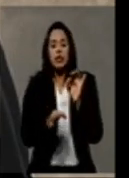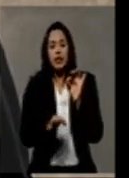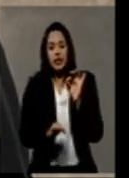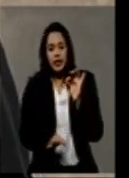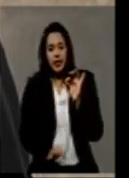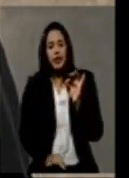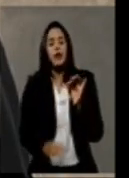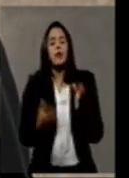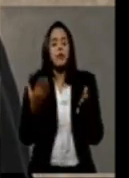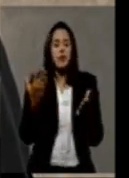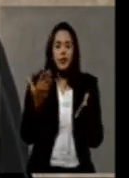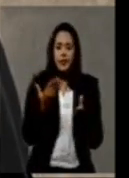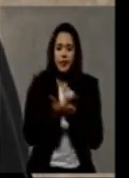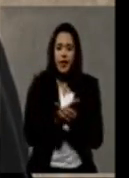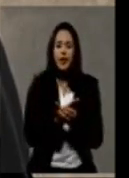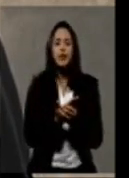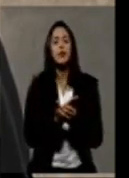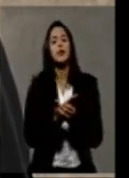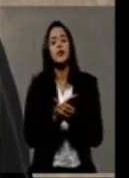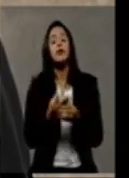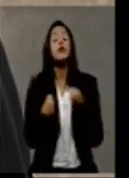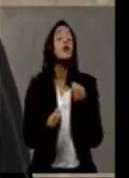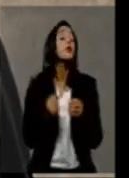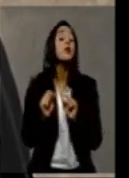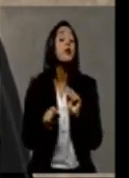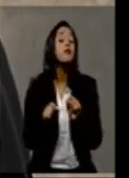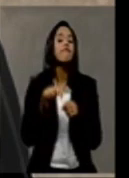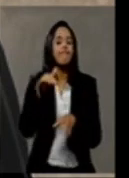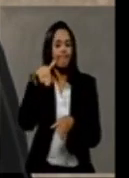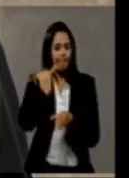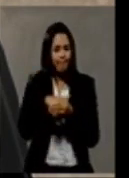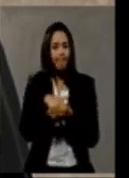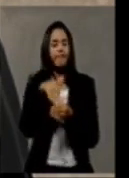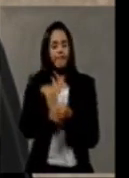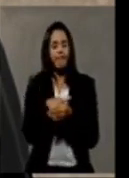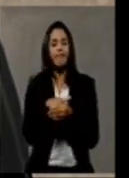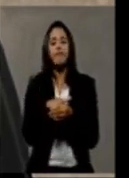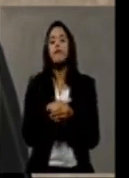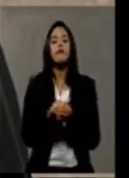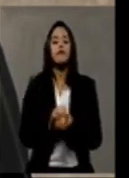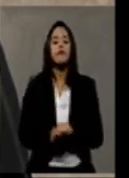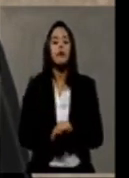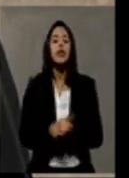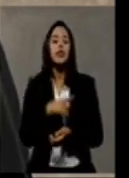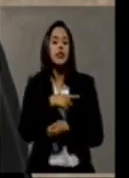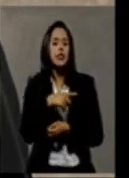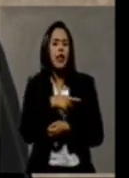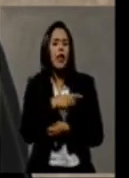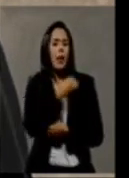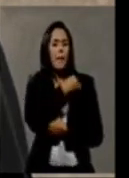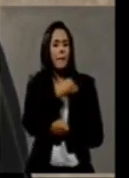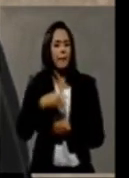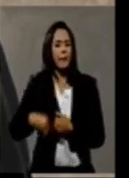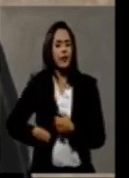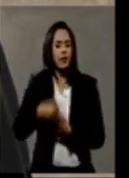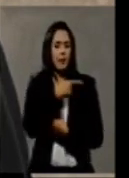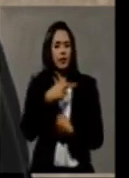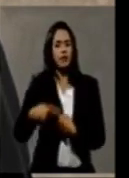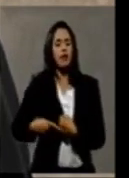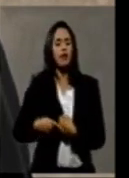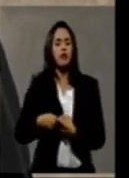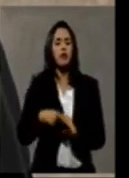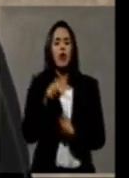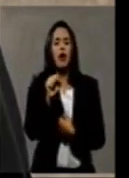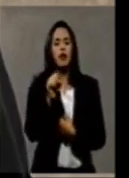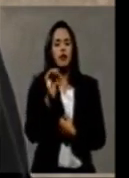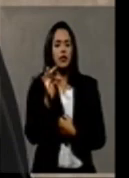processo eleitoral e registro comando firme da nossa presidente do tribunal